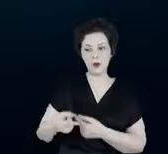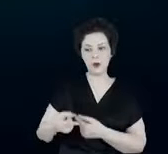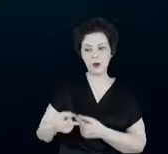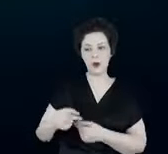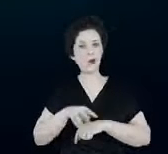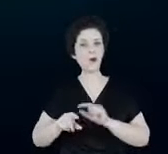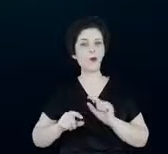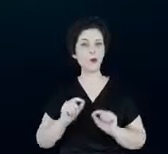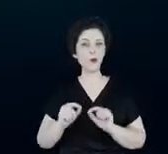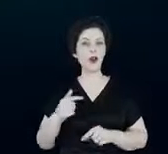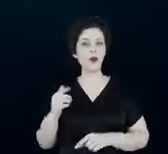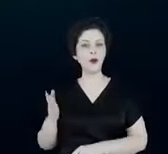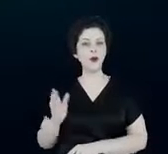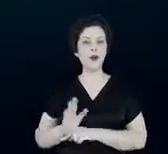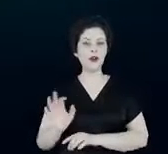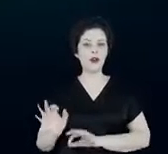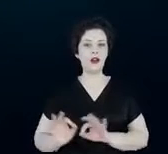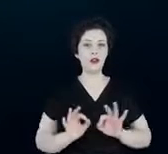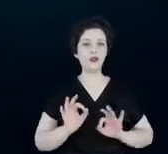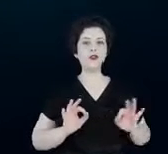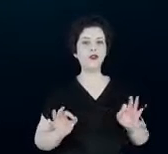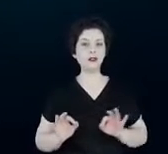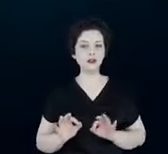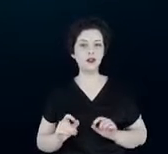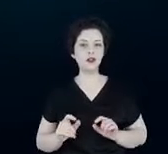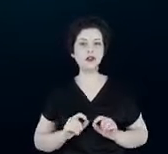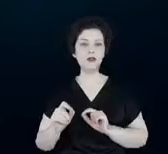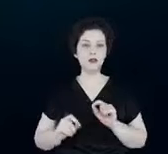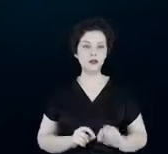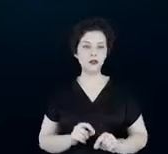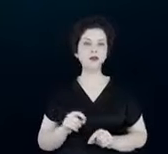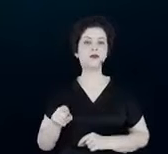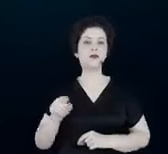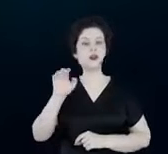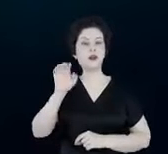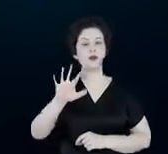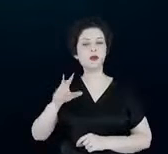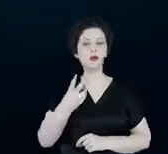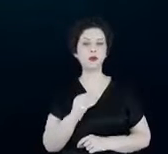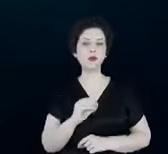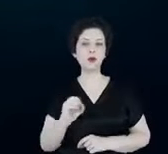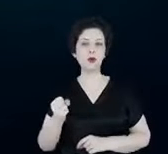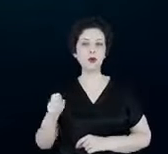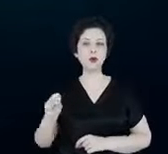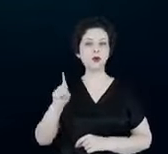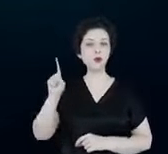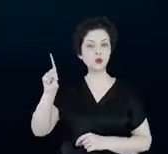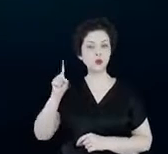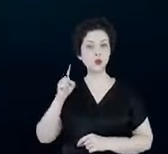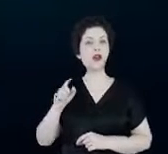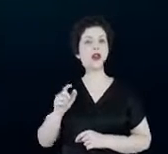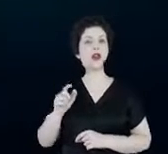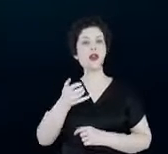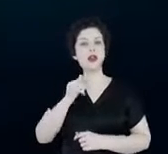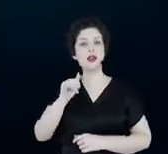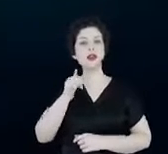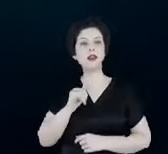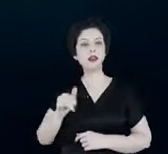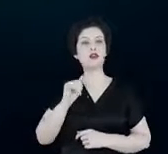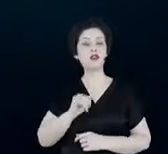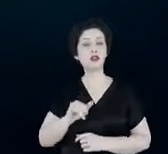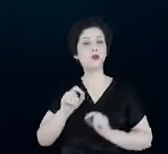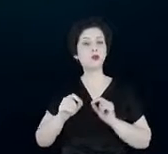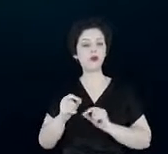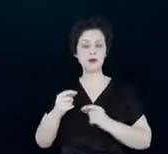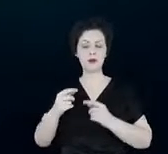e que eu ajudei a montar os primeiros cursos de energia renovável na Europa em 2008 antes da crise então a gente montou um de energia